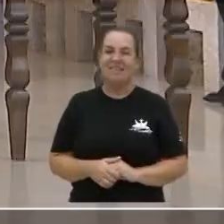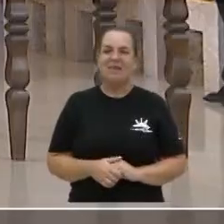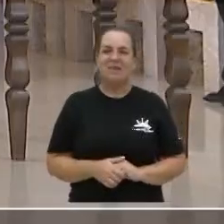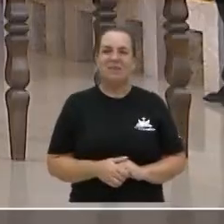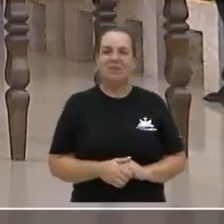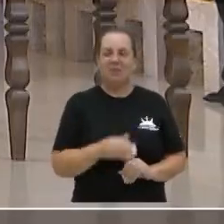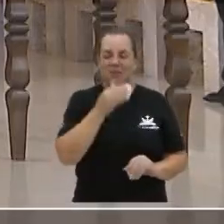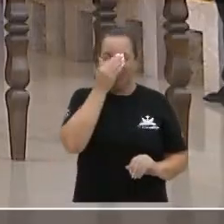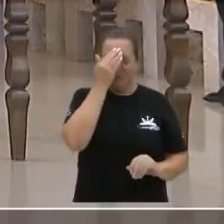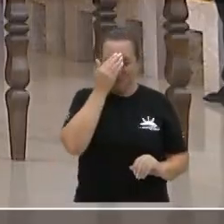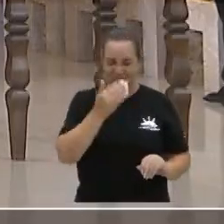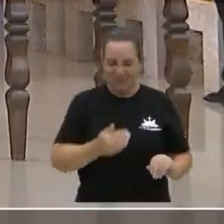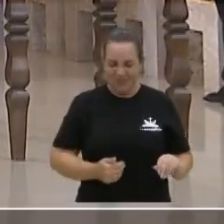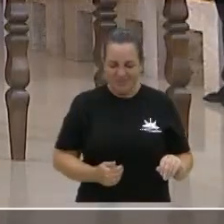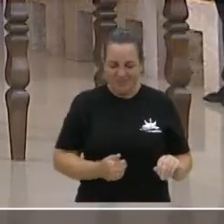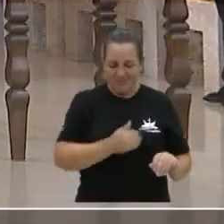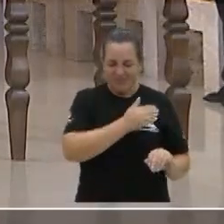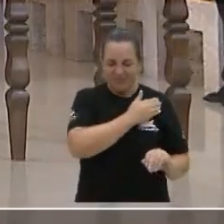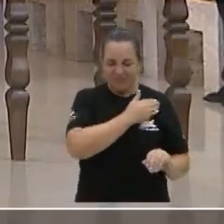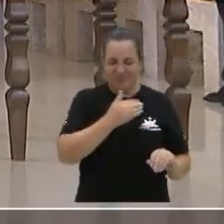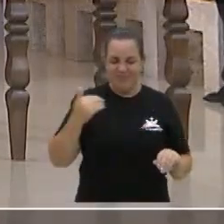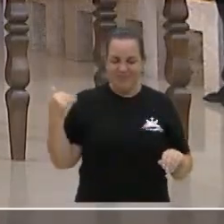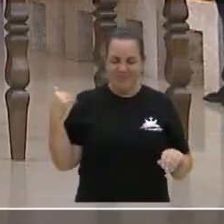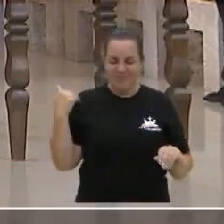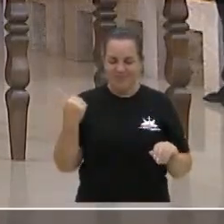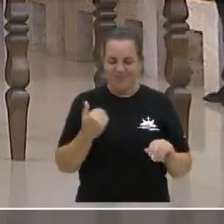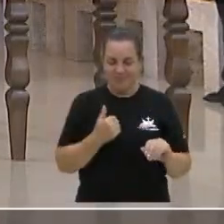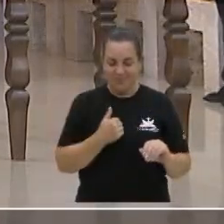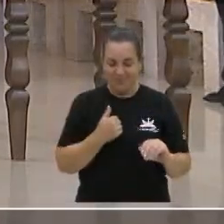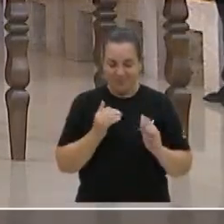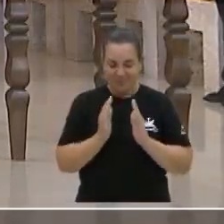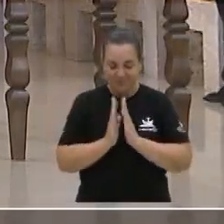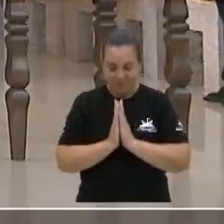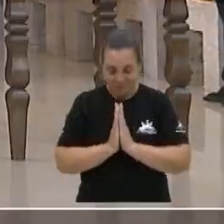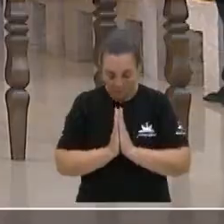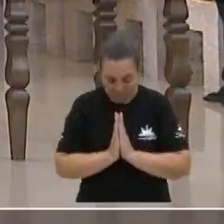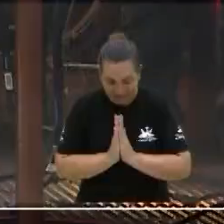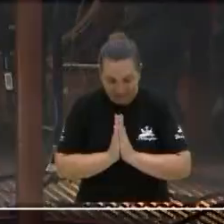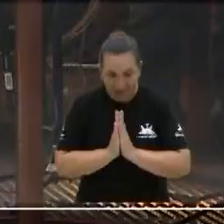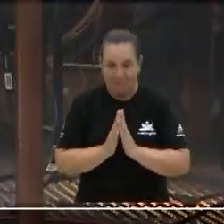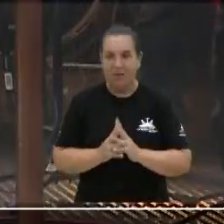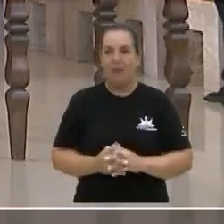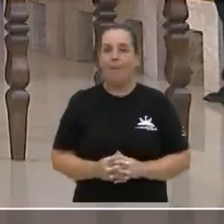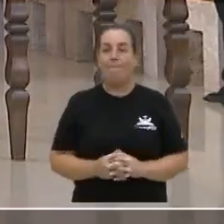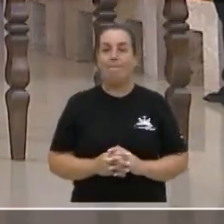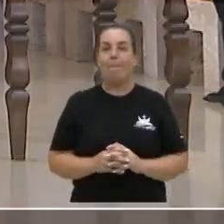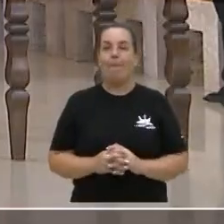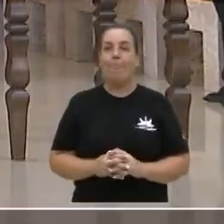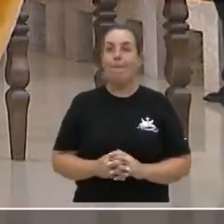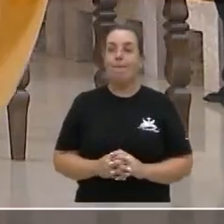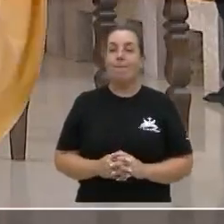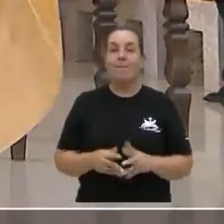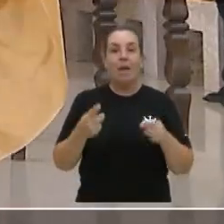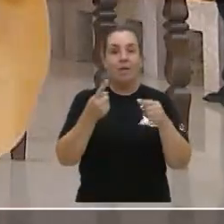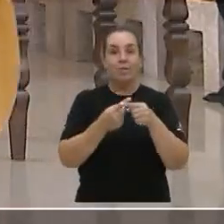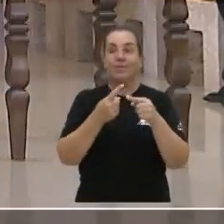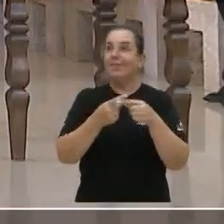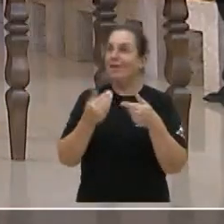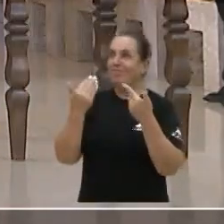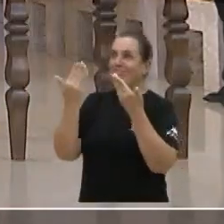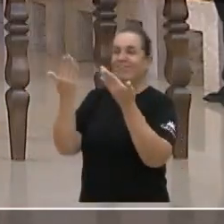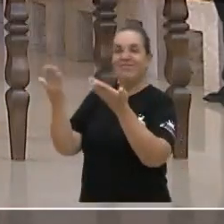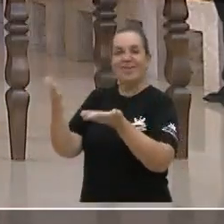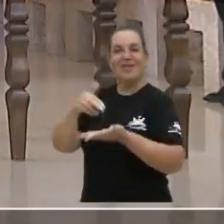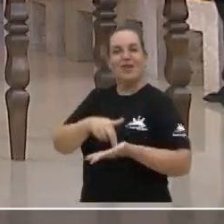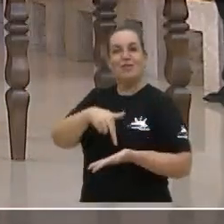coisas. Em nome do Pai, do Filho, do Espírito Santo. Amém. Porque Ele